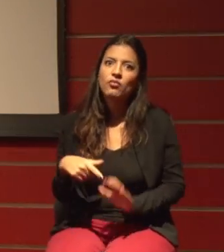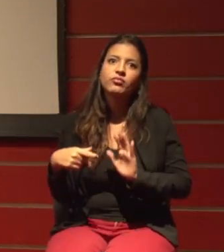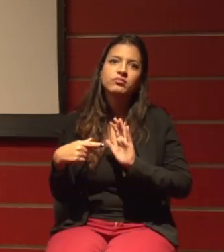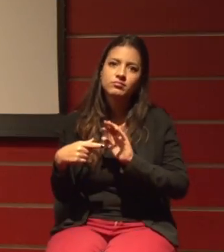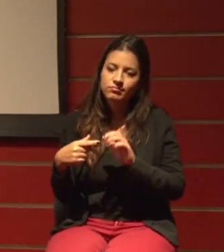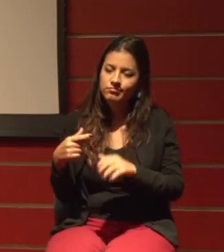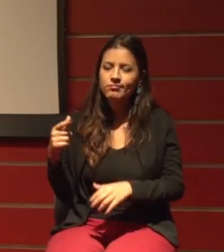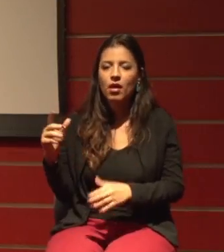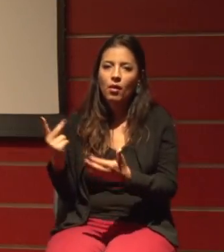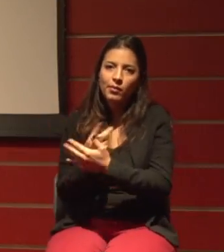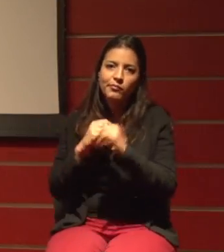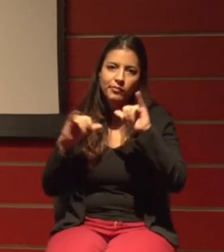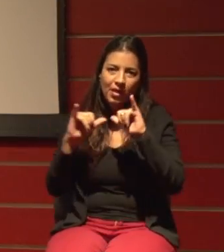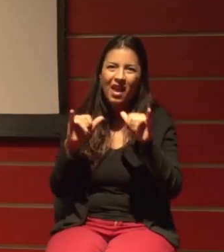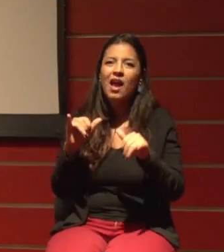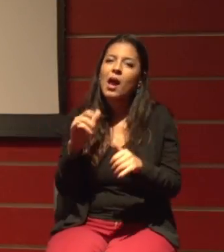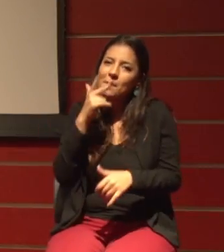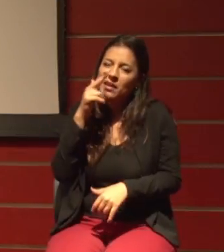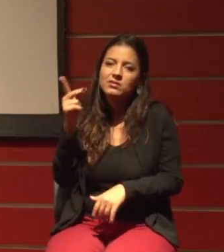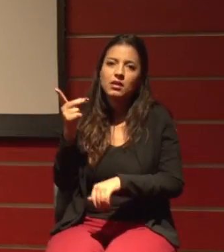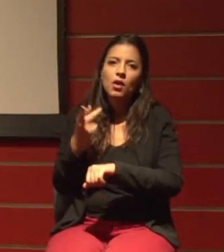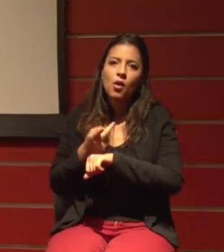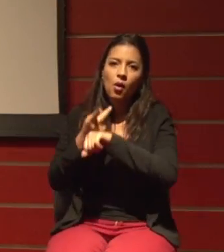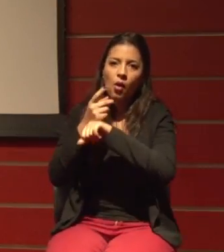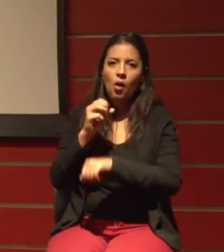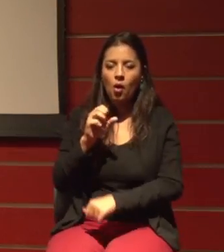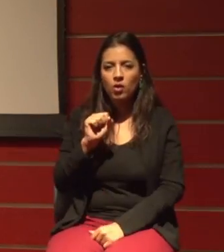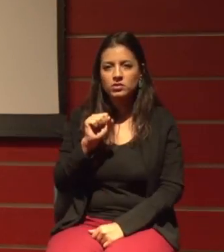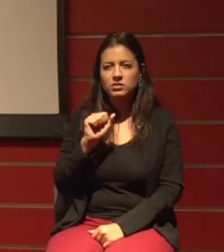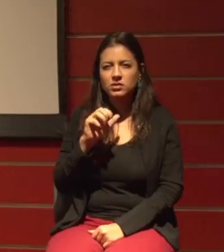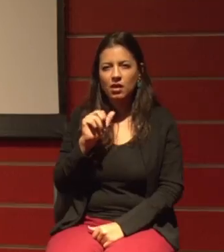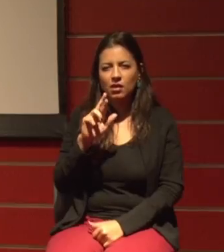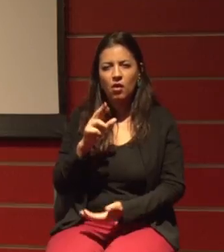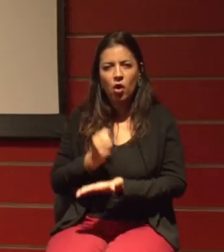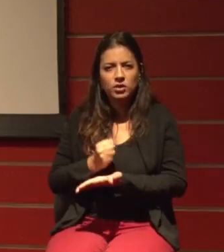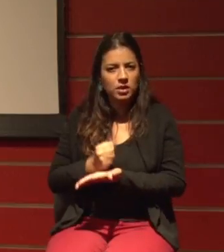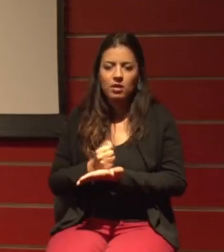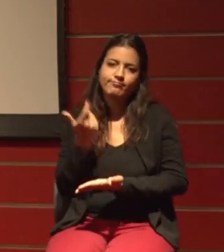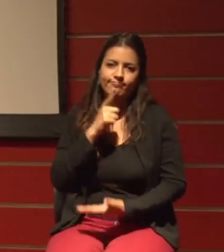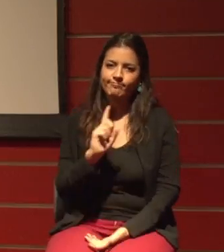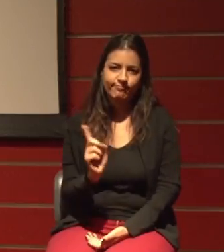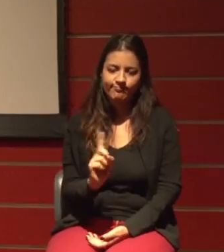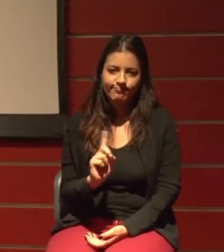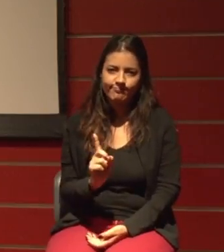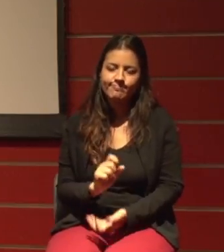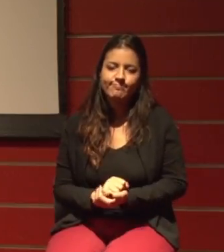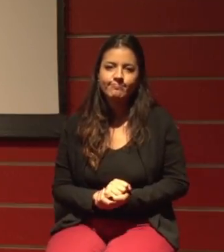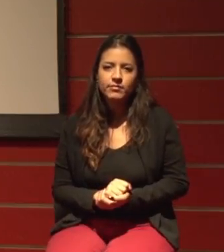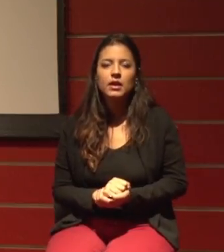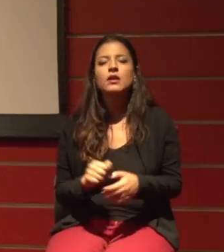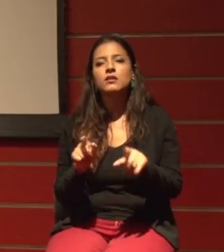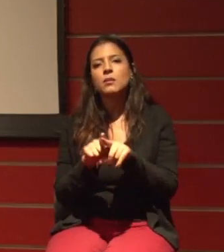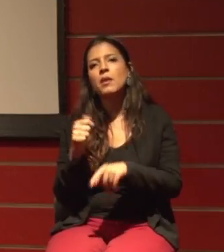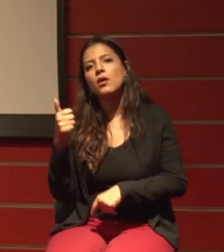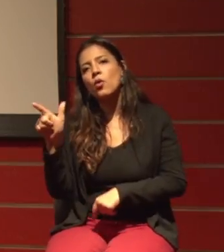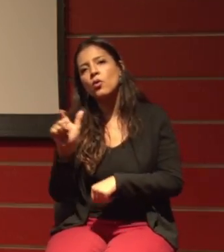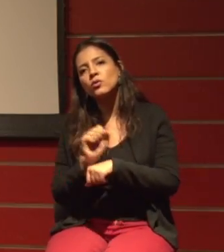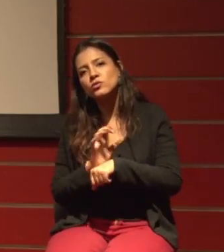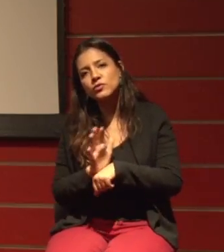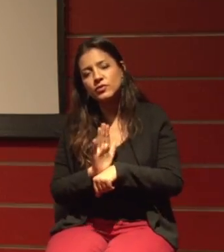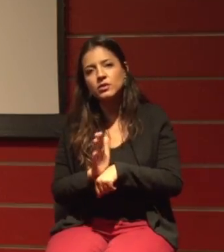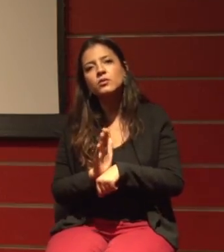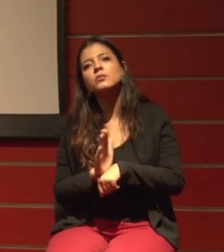de de qualquer coisa no Oscar né ao mesmo tempo em que tem um caso outro caso de outro filme também que está